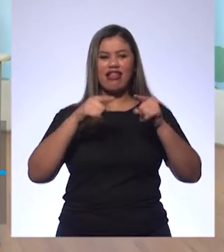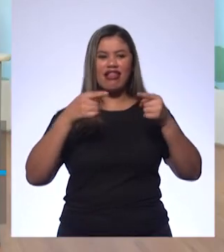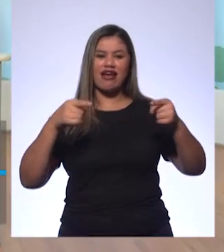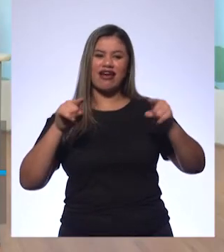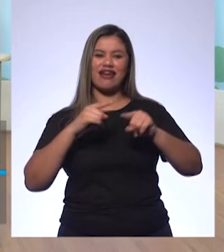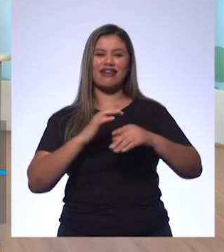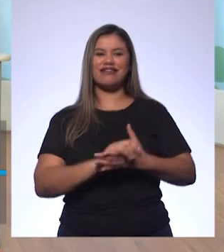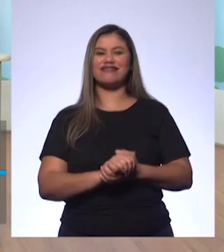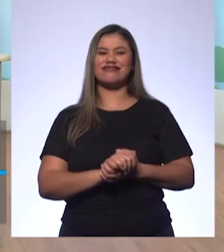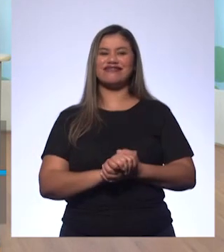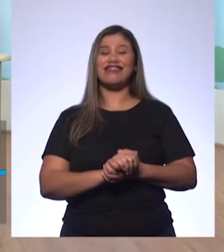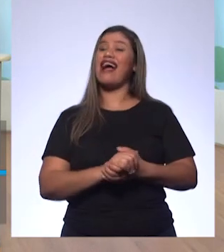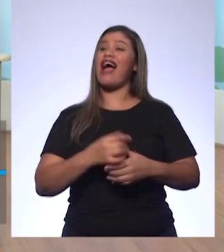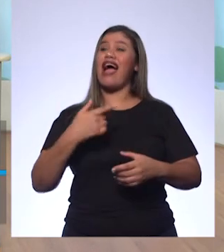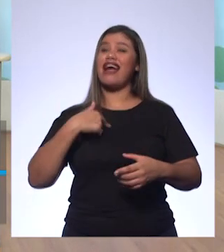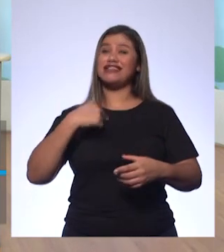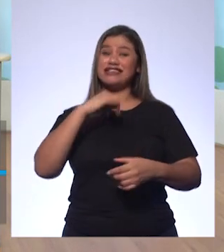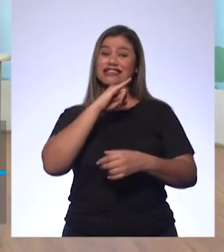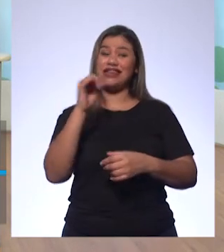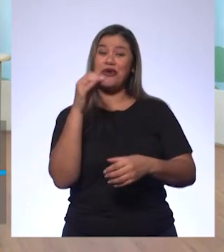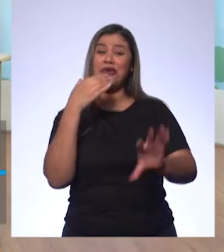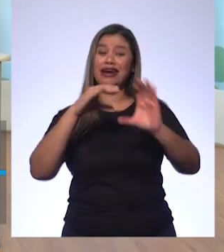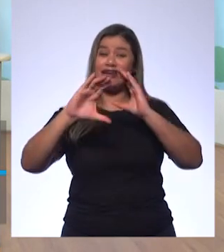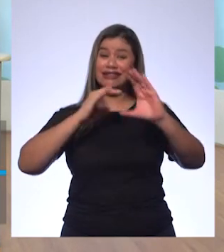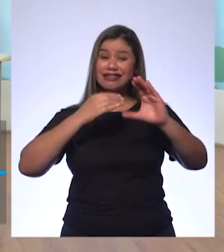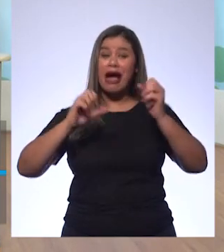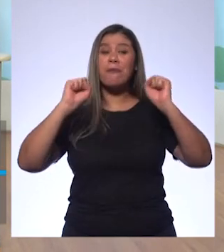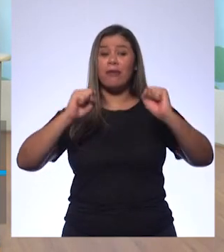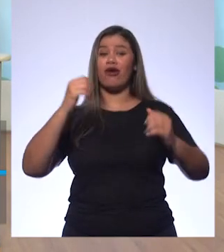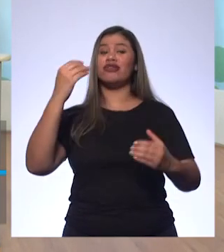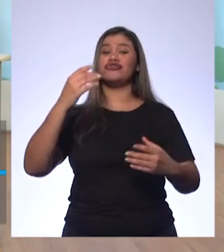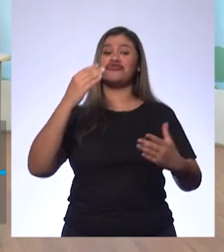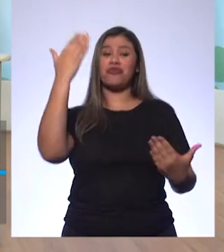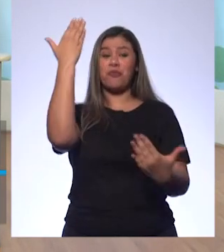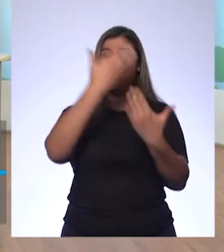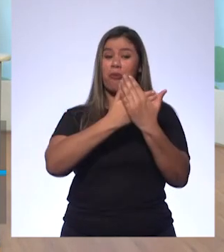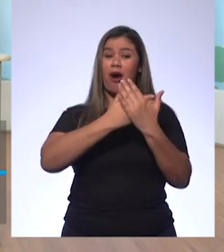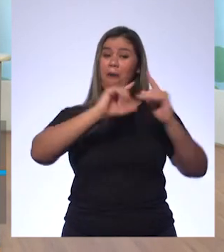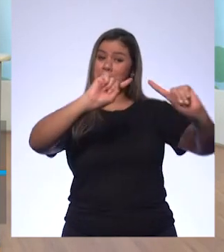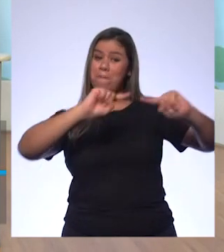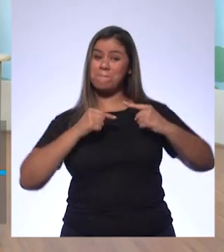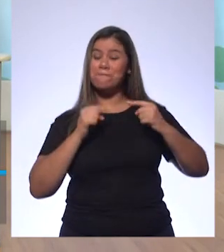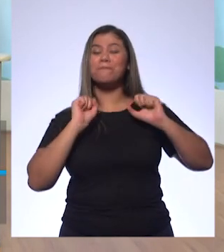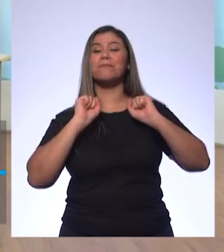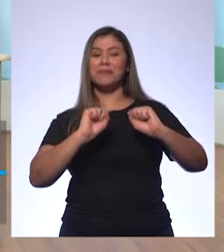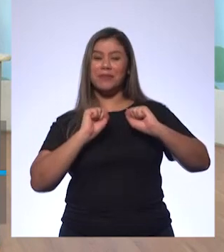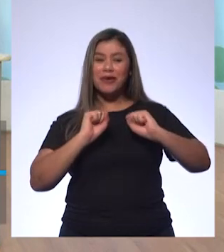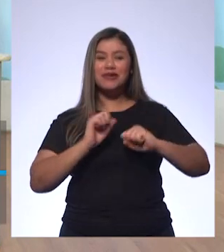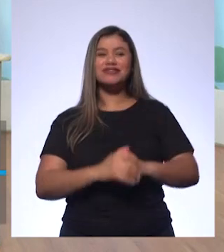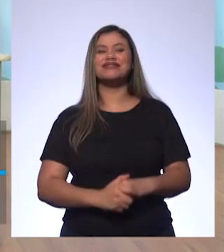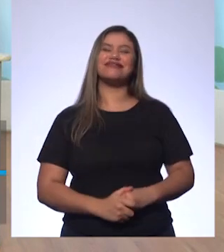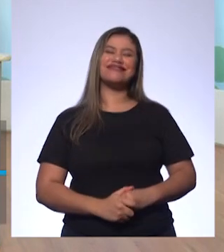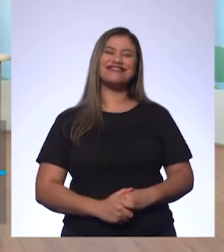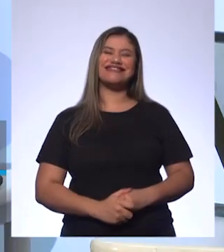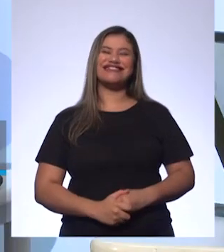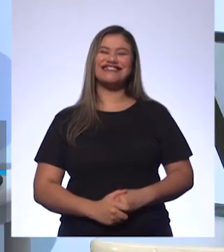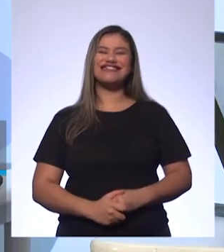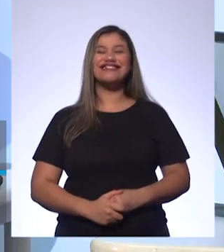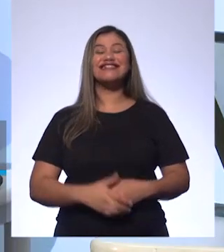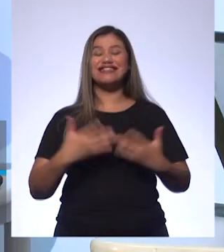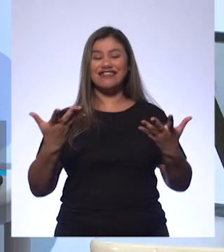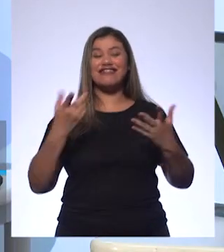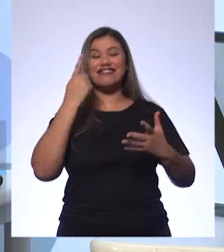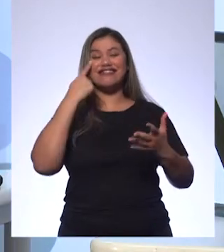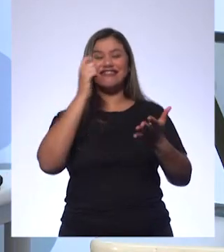cantar. Não, não vou cantar nada. Pelo amor de Deus. Não tenho condições. Olha a saia justa. Então vamos lá para o